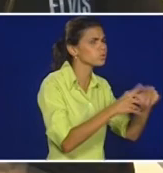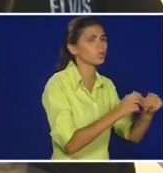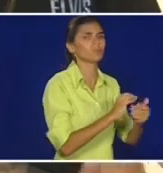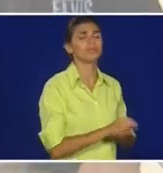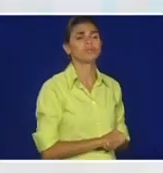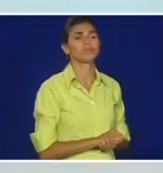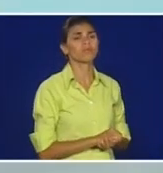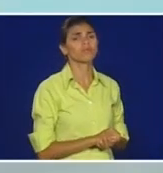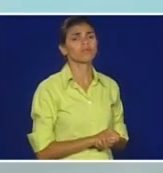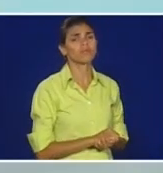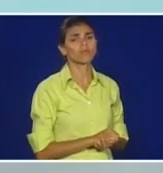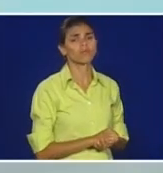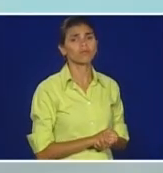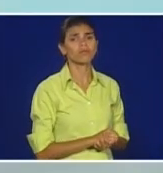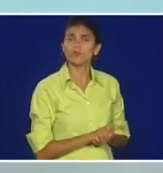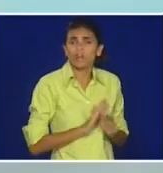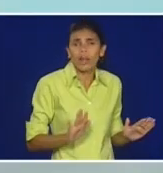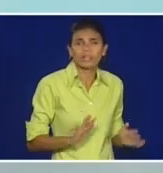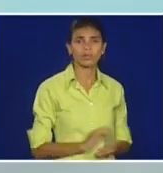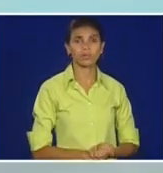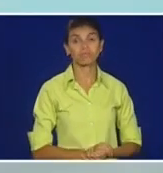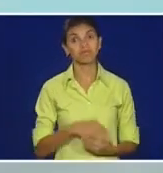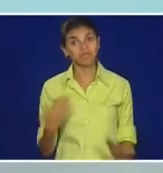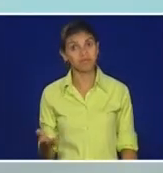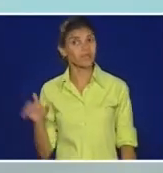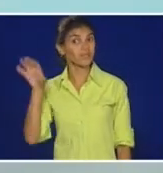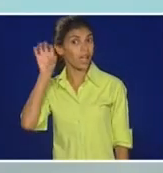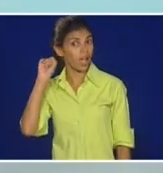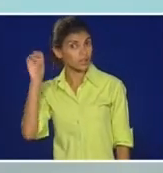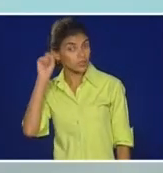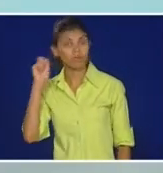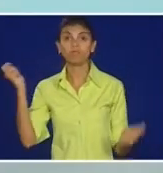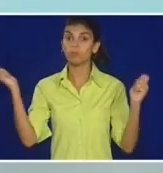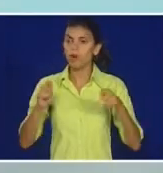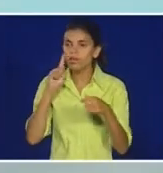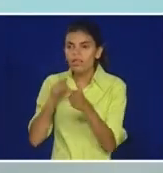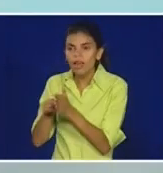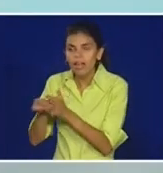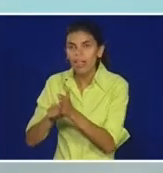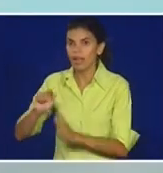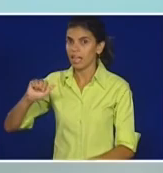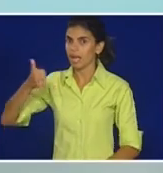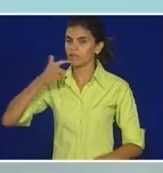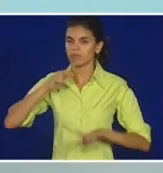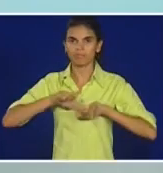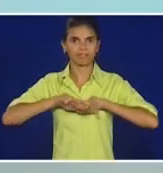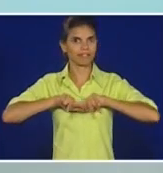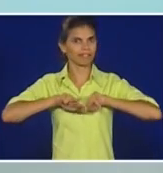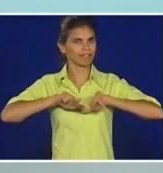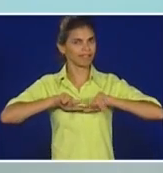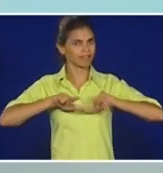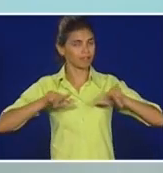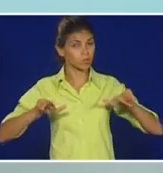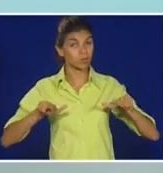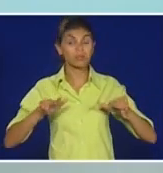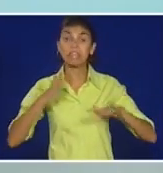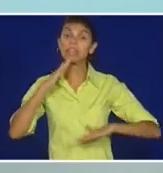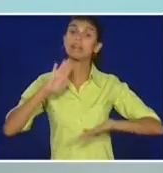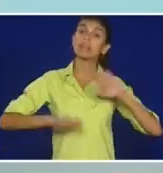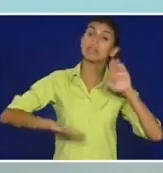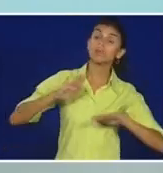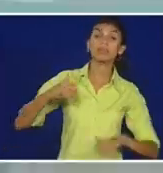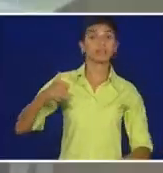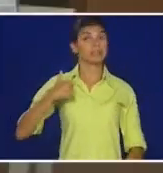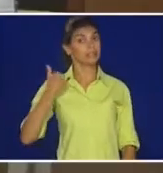é isso. A audição pode ser avaliada em diferentes técnicas audiométricas. Vai depender da idade e da